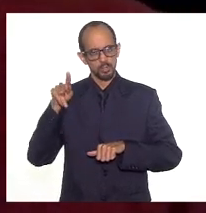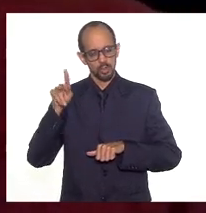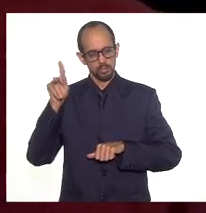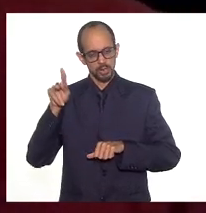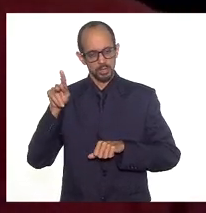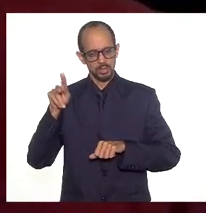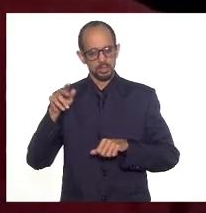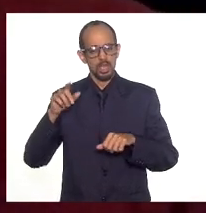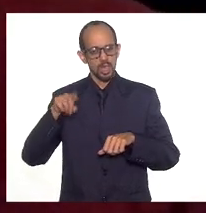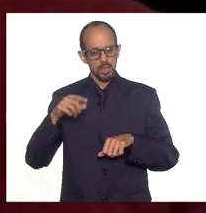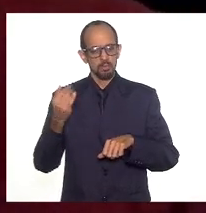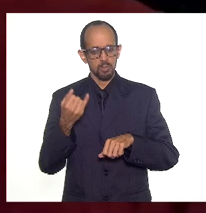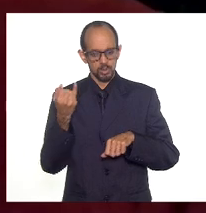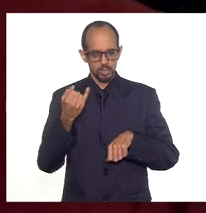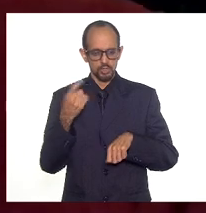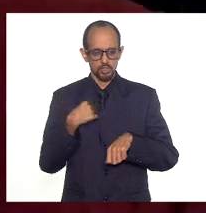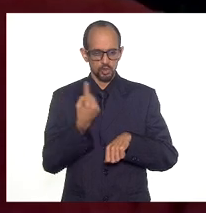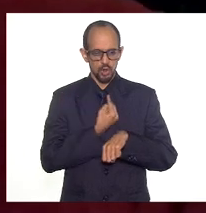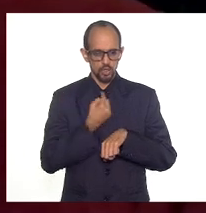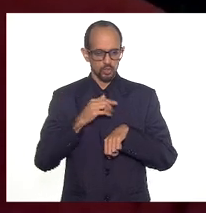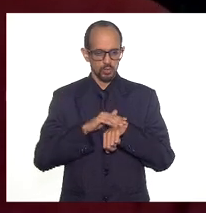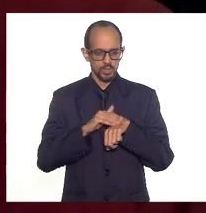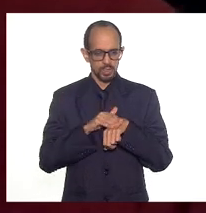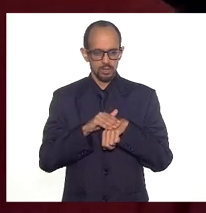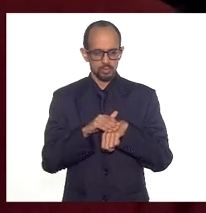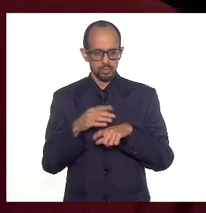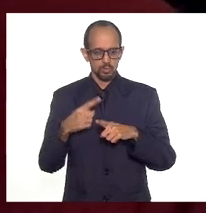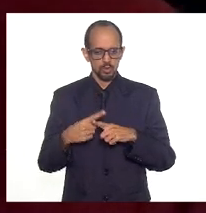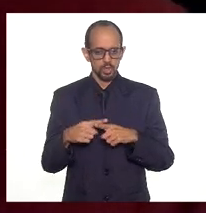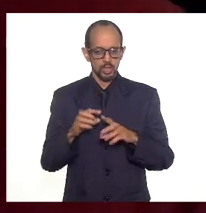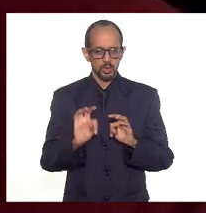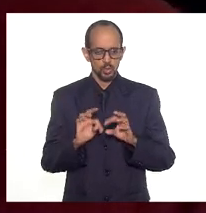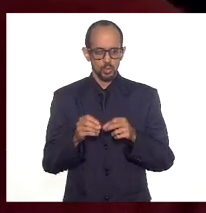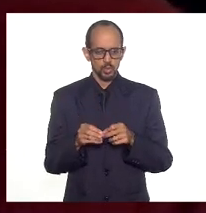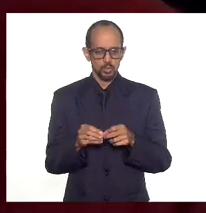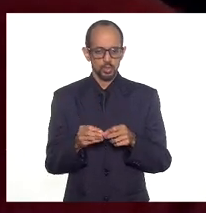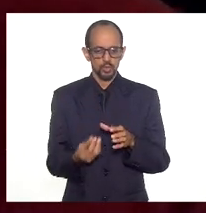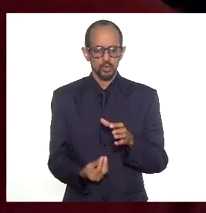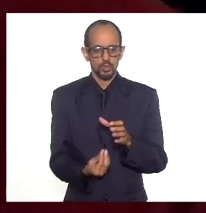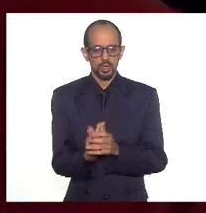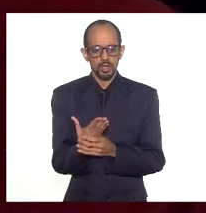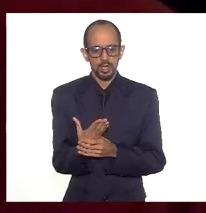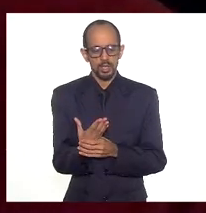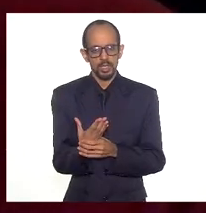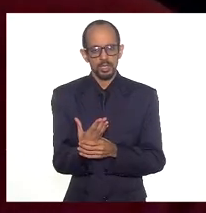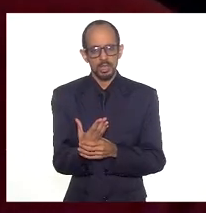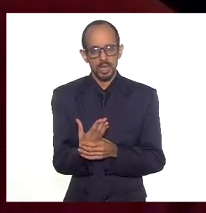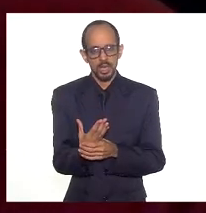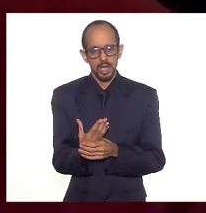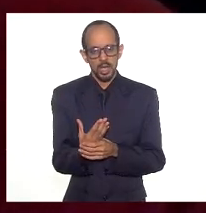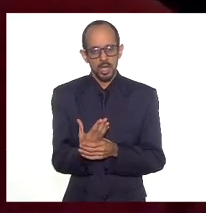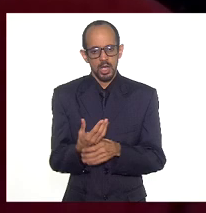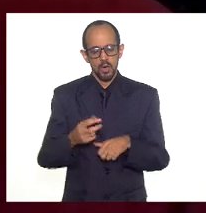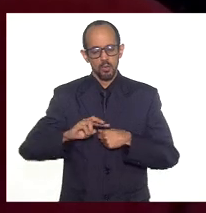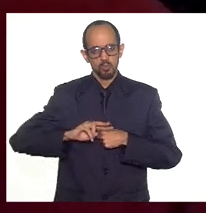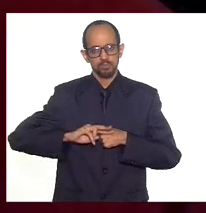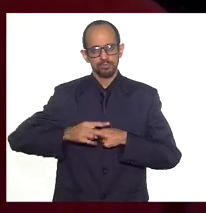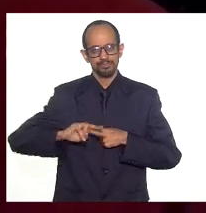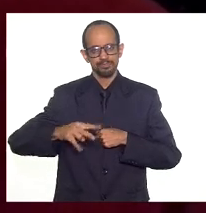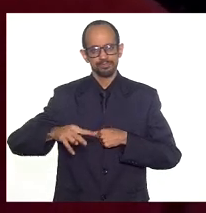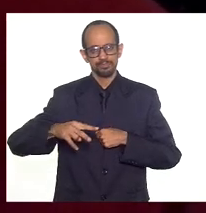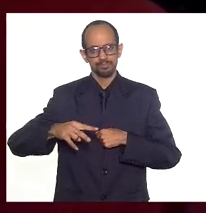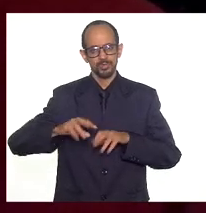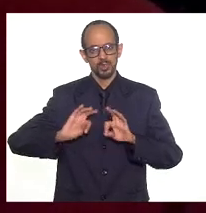estar conversando um pouco mais, porque isso tudo gera, né, uma mudança na política da Petrobras, gera um desdobramento, né, toda